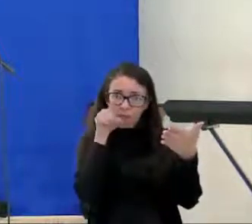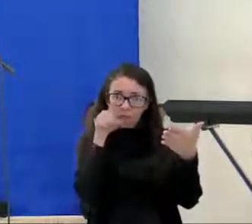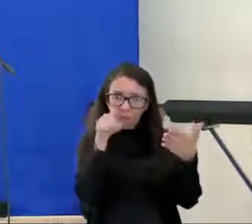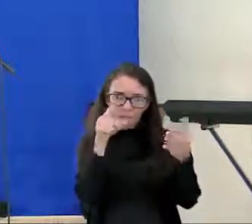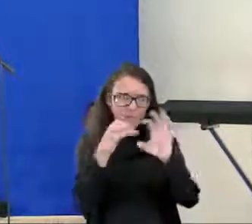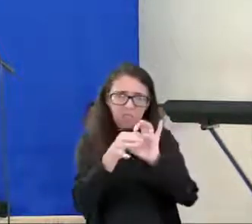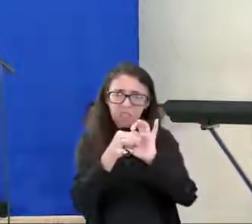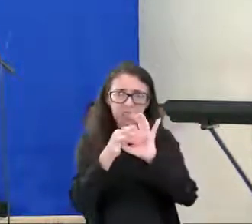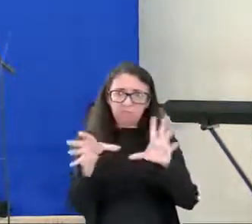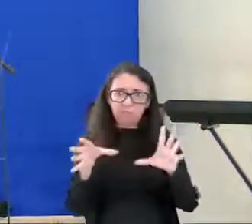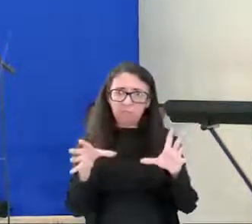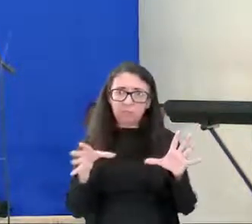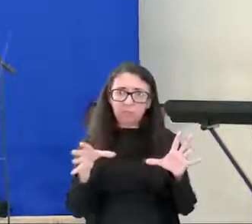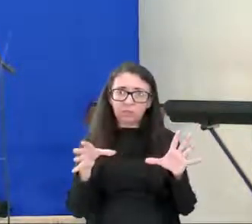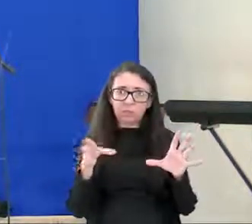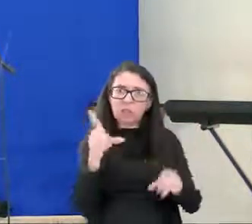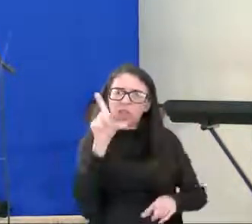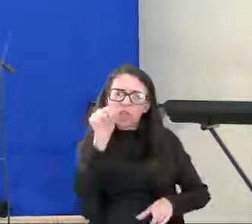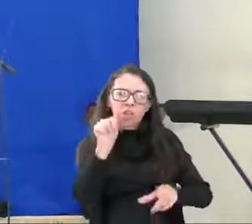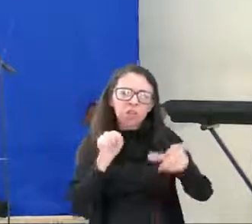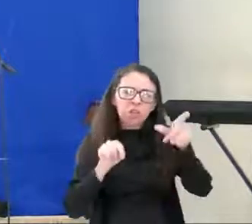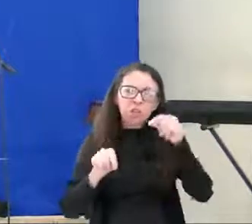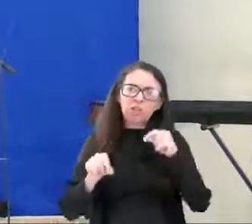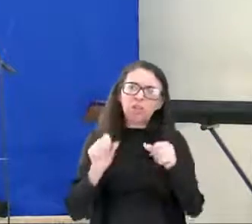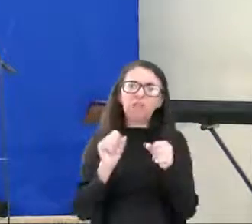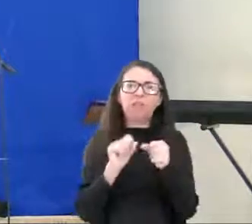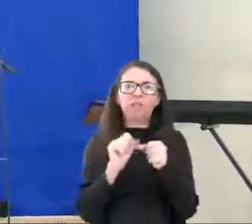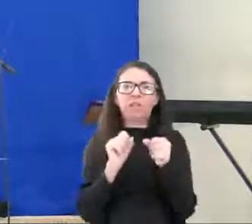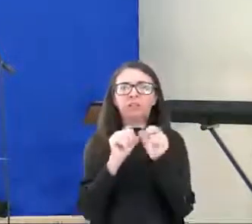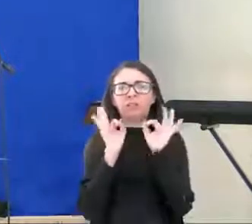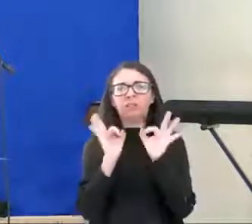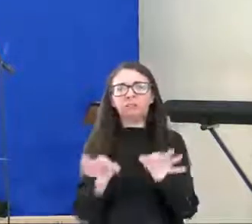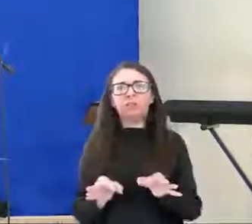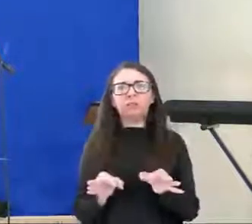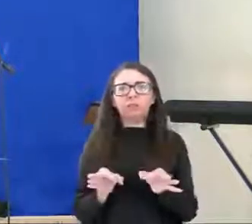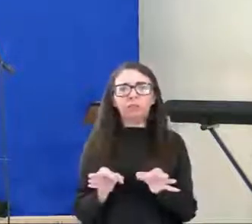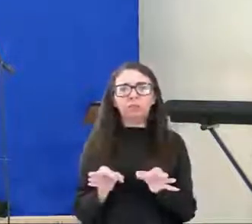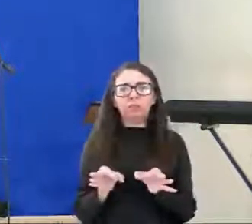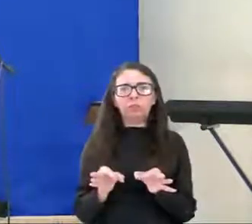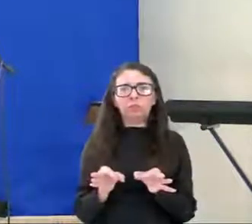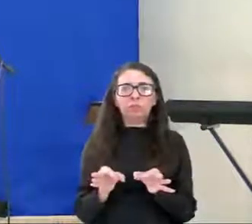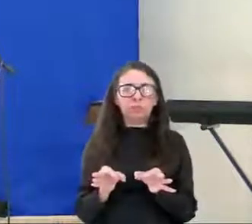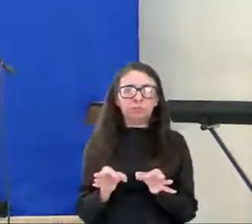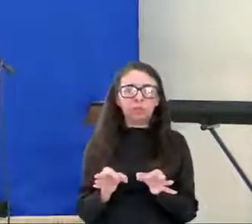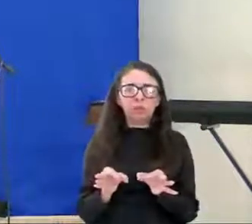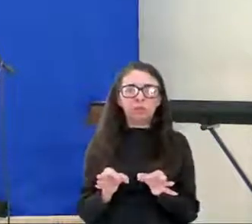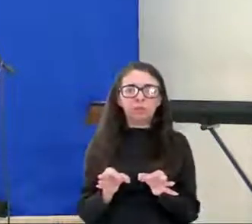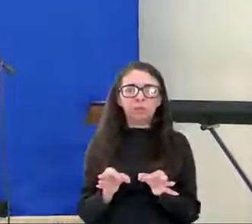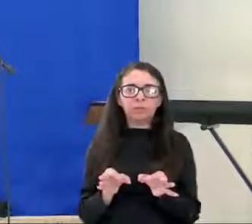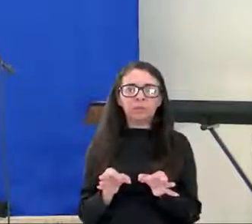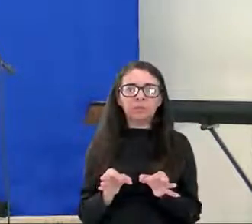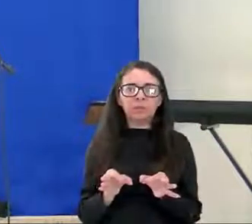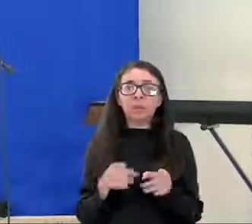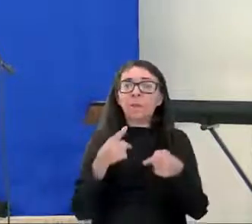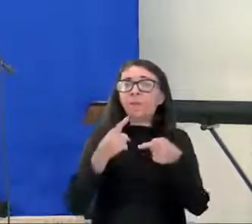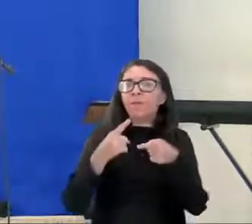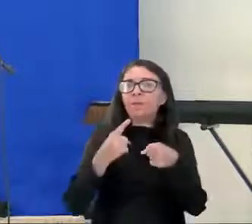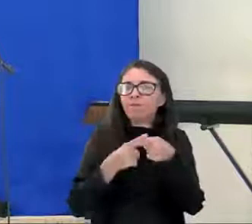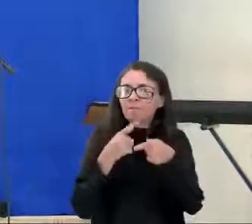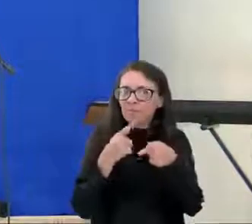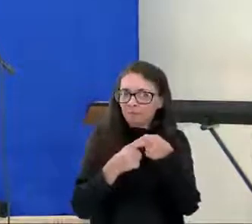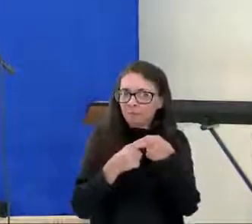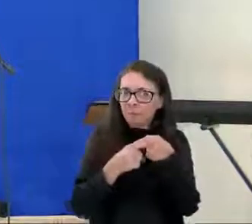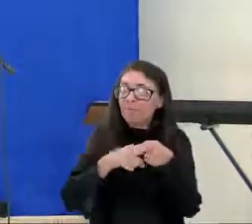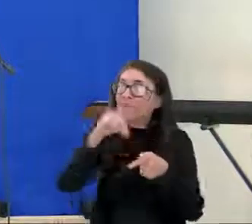eu. O homem caído, não dá. É pelo Espírito. É pelo Espírito, é por Cristo. É pelo